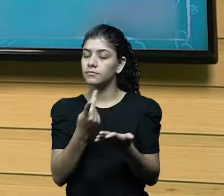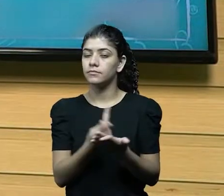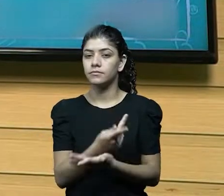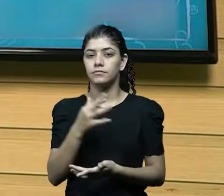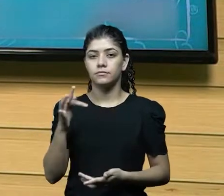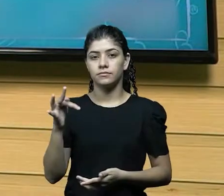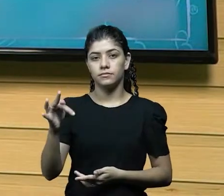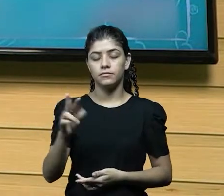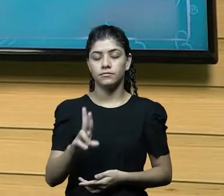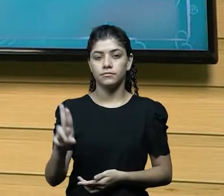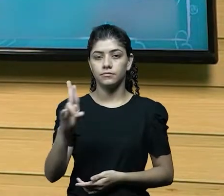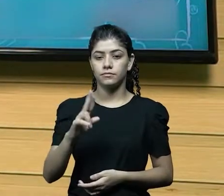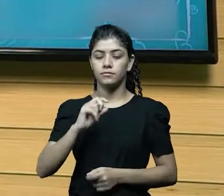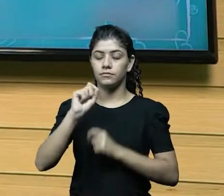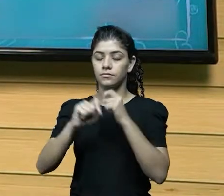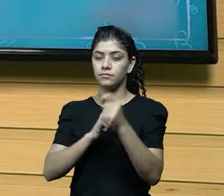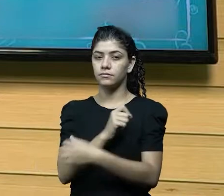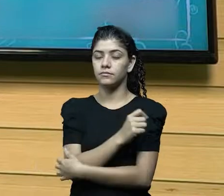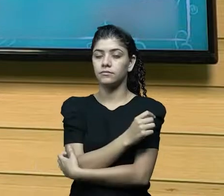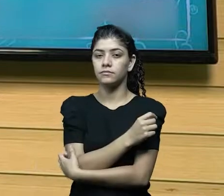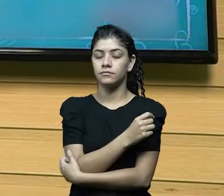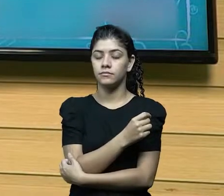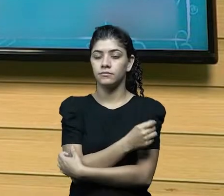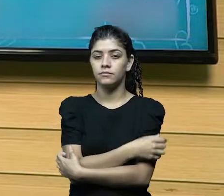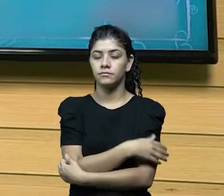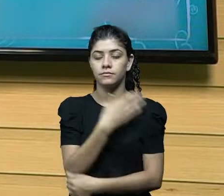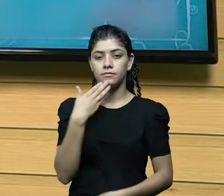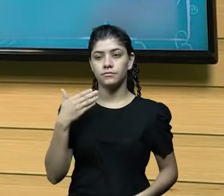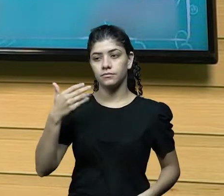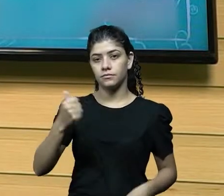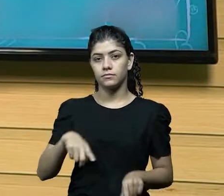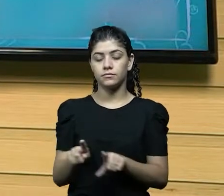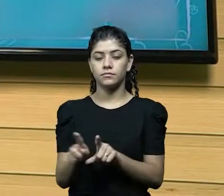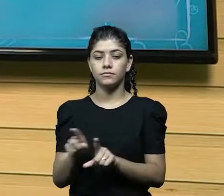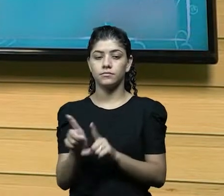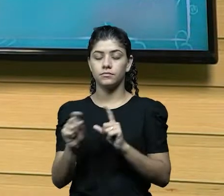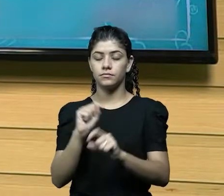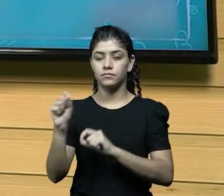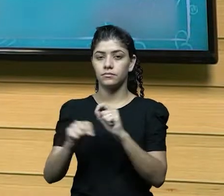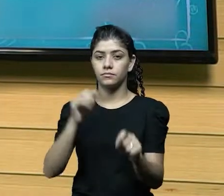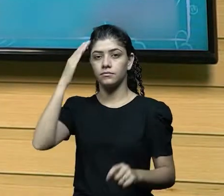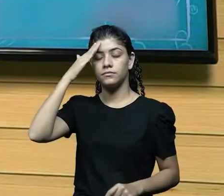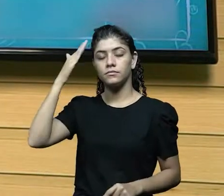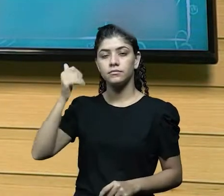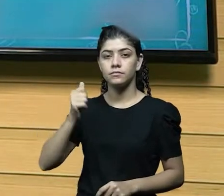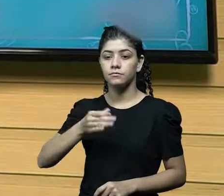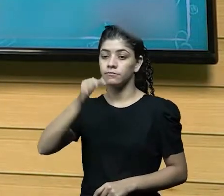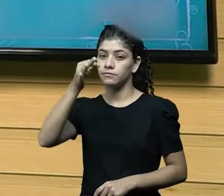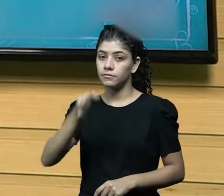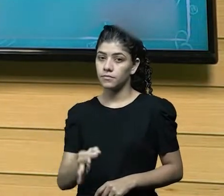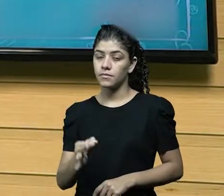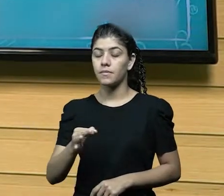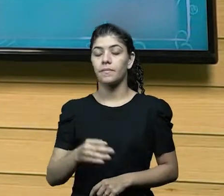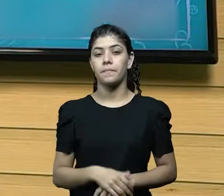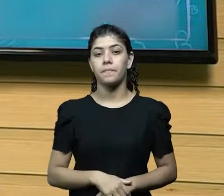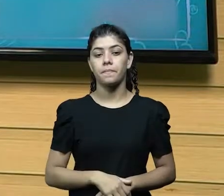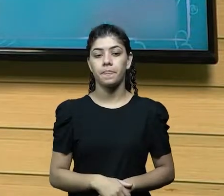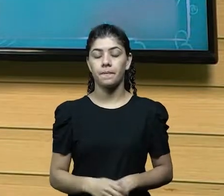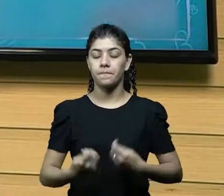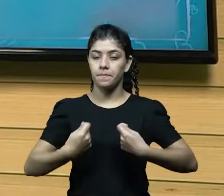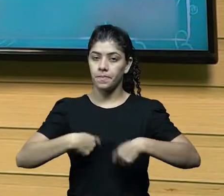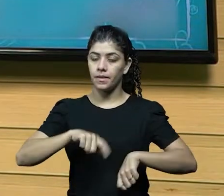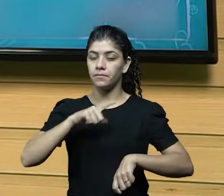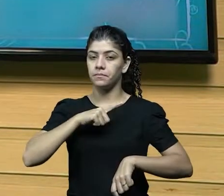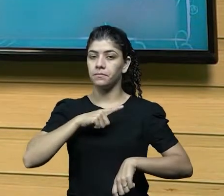precisa utilizar um equipamento de maior precisão e ainda saber a posição correta em